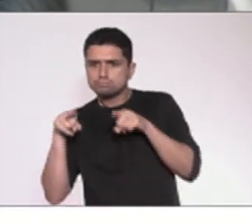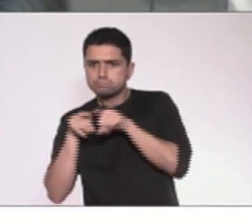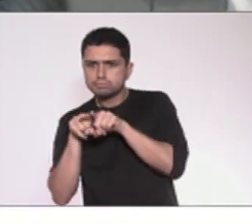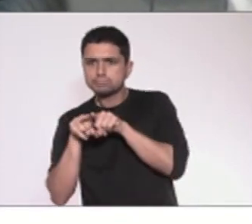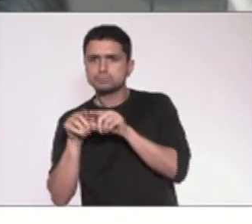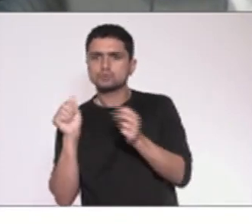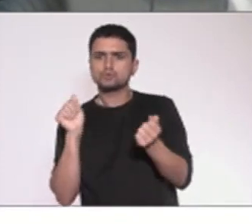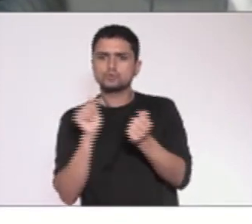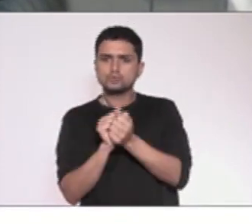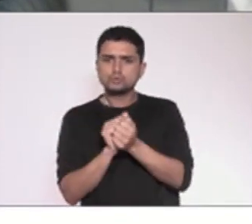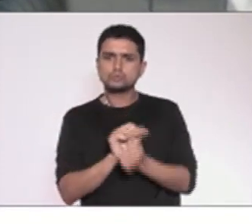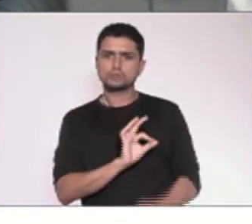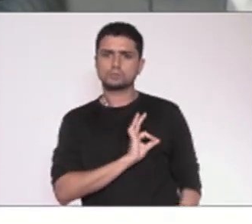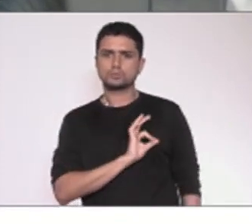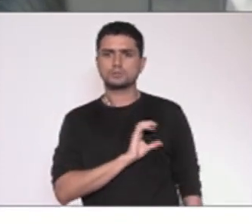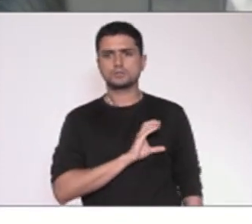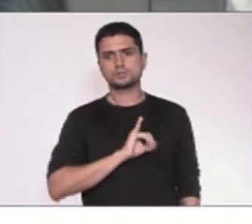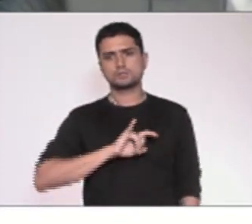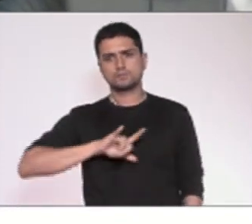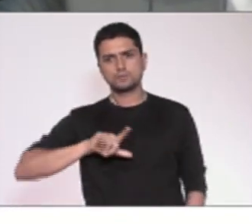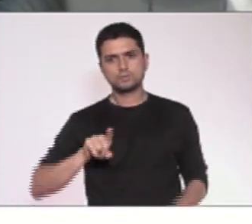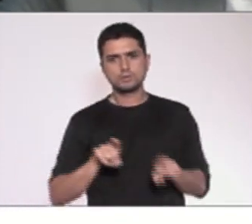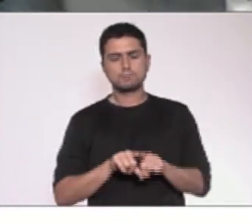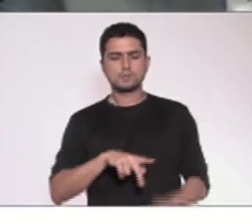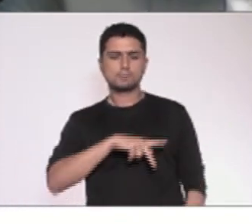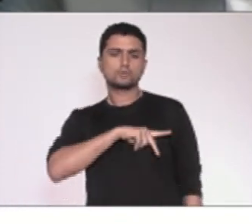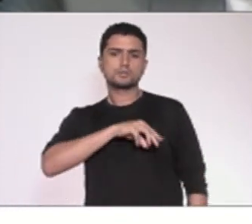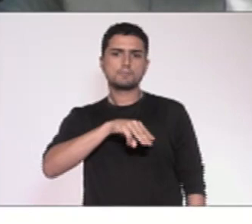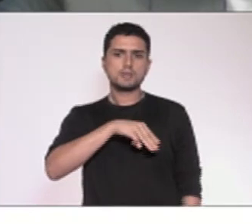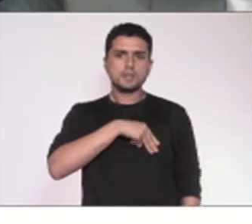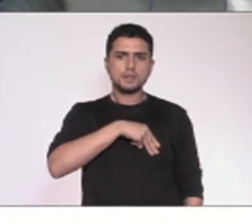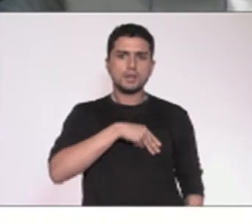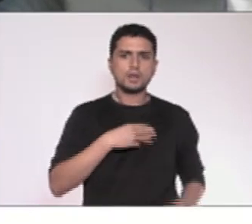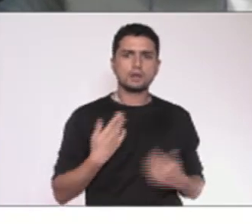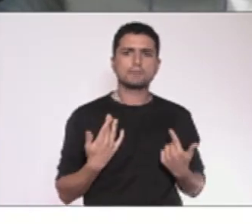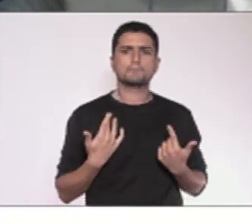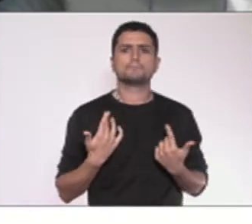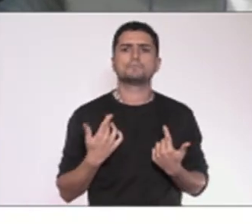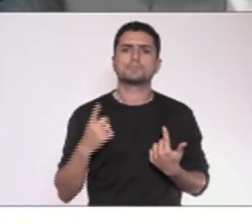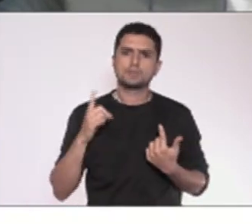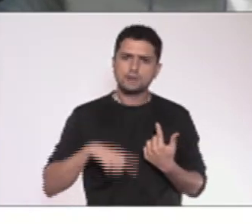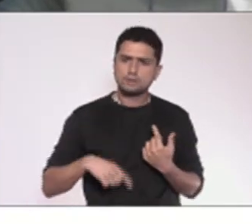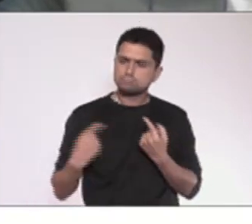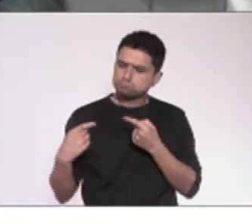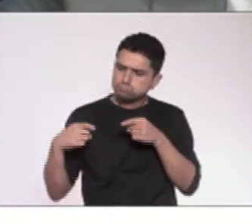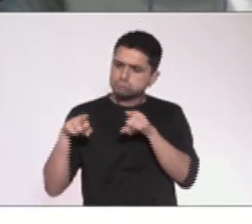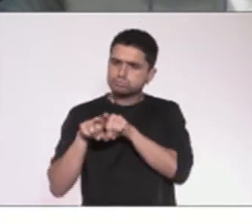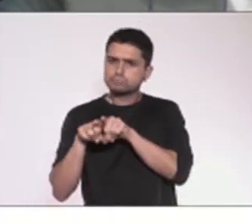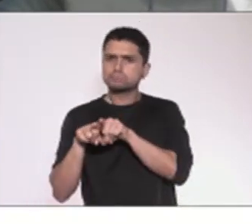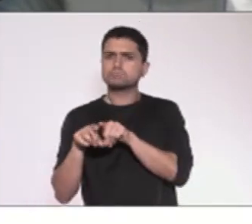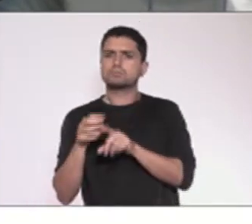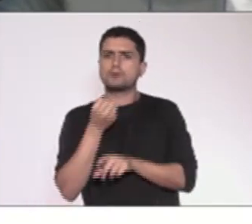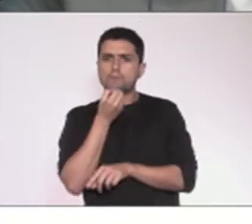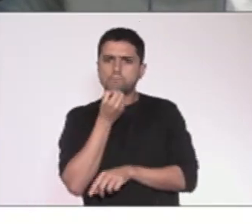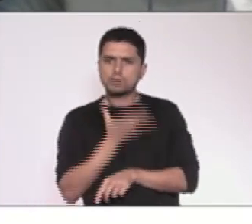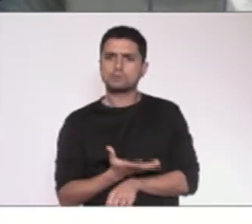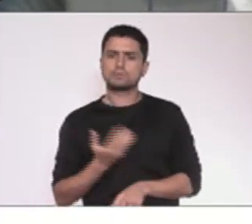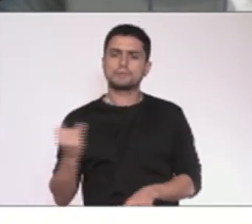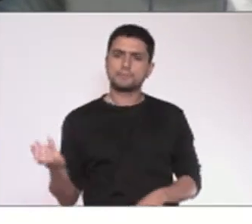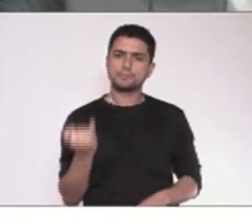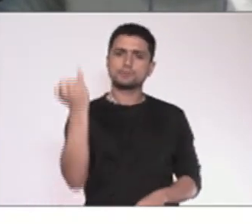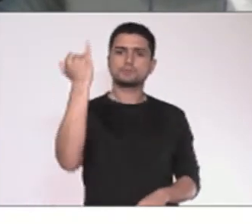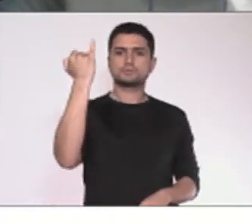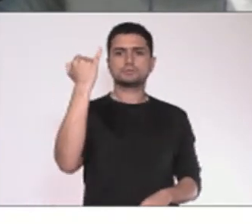com a Polícia Civil e com a própria Polícia Militar é uma parceria muito boa, muito importante para os